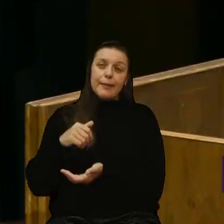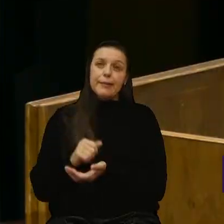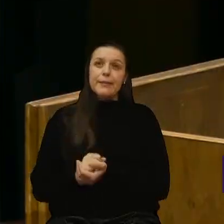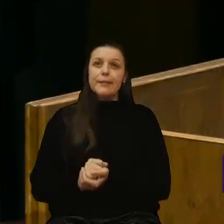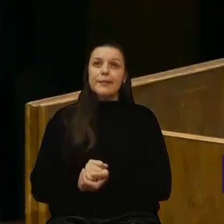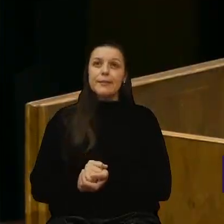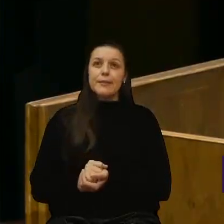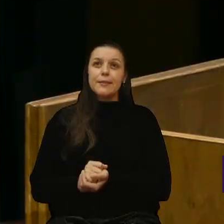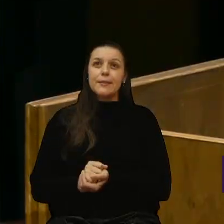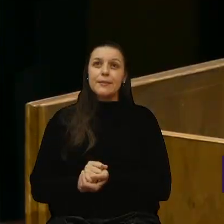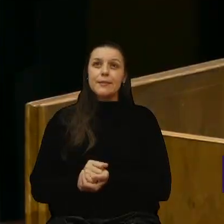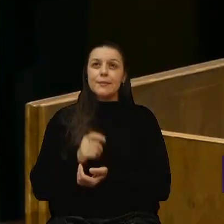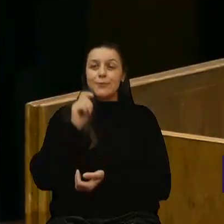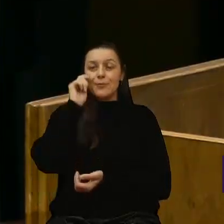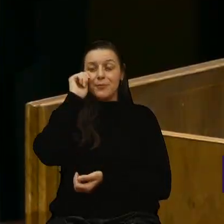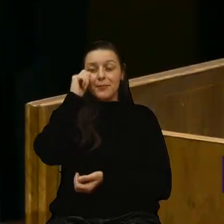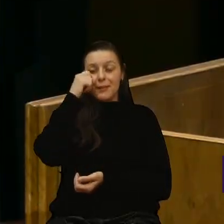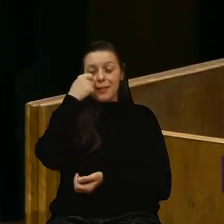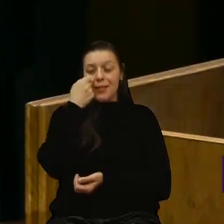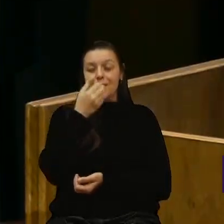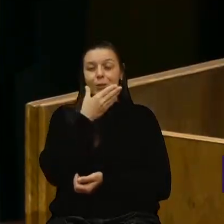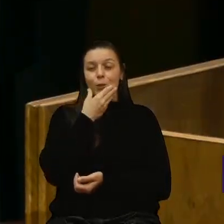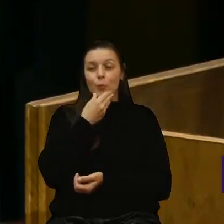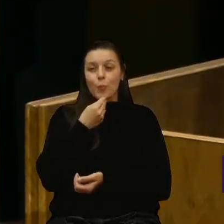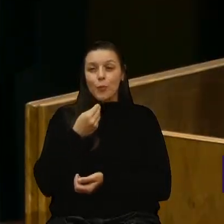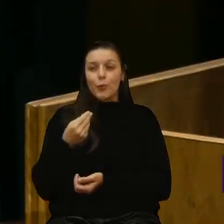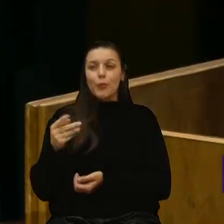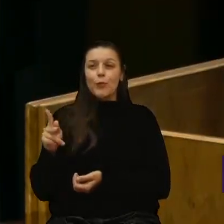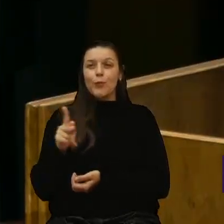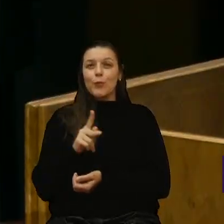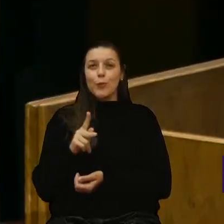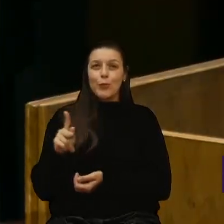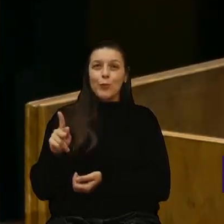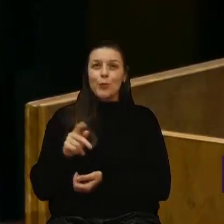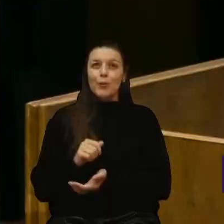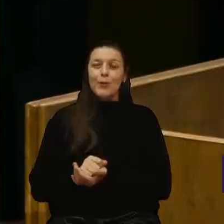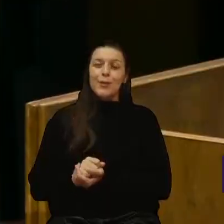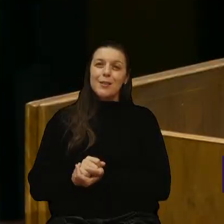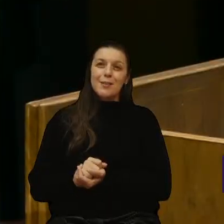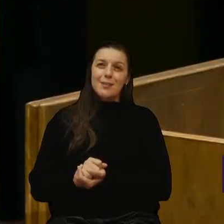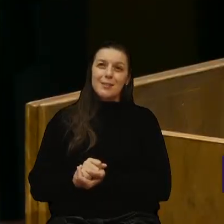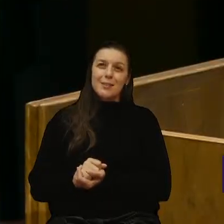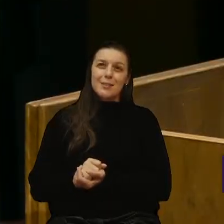um negro professor, de um negro